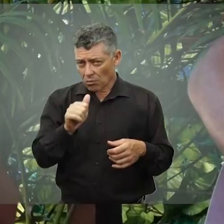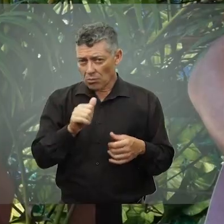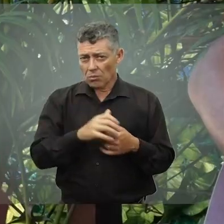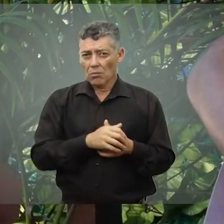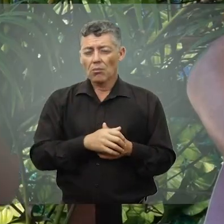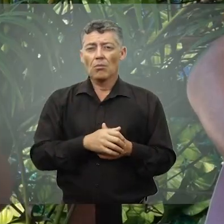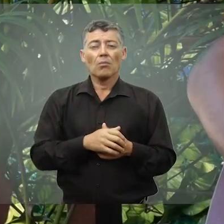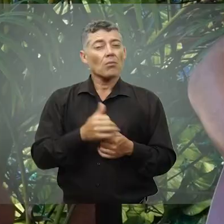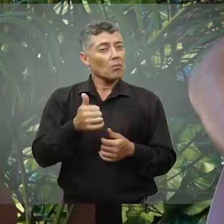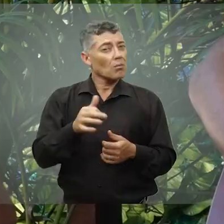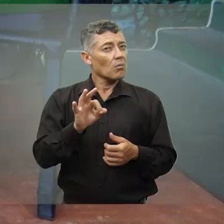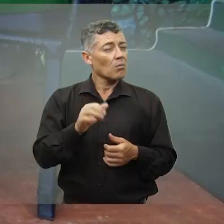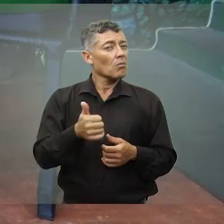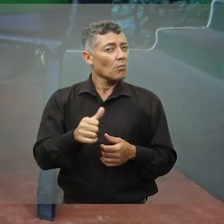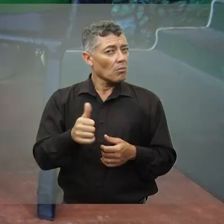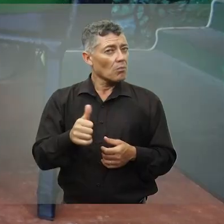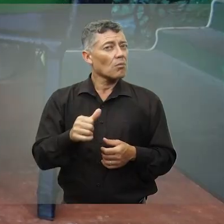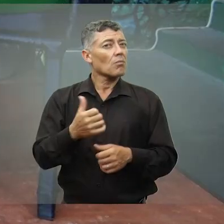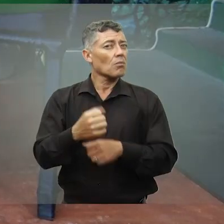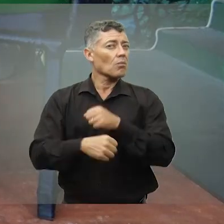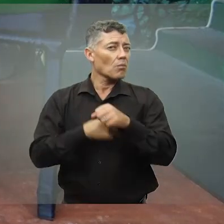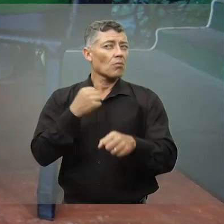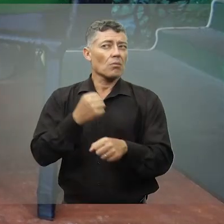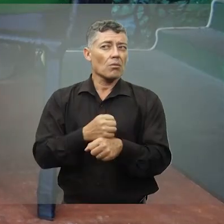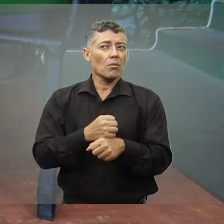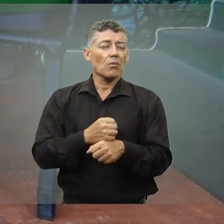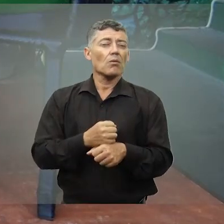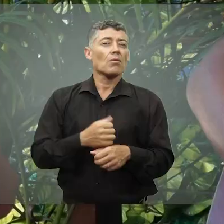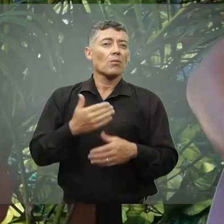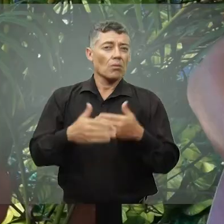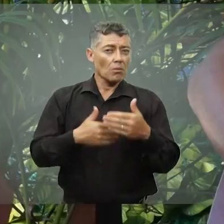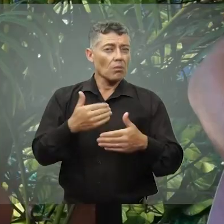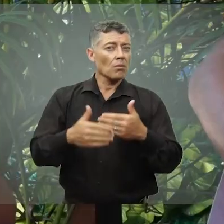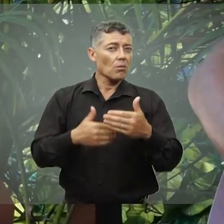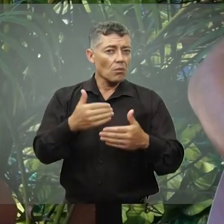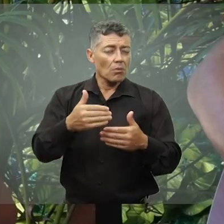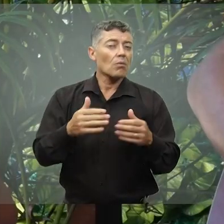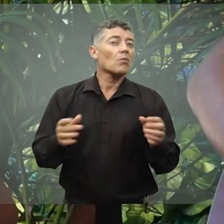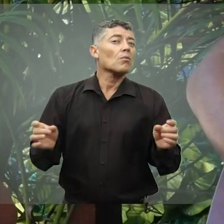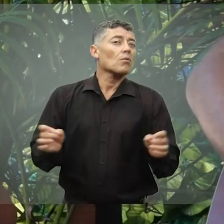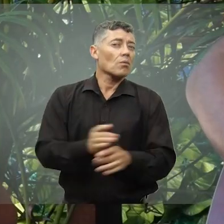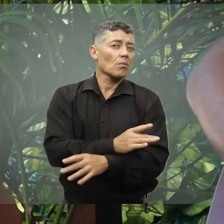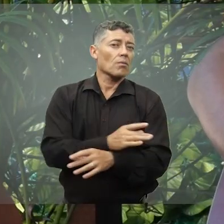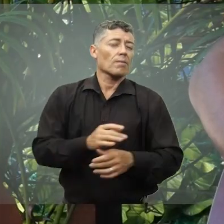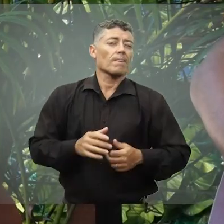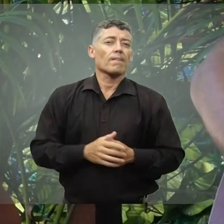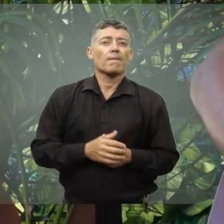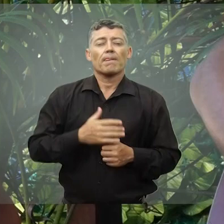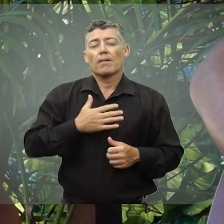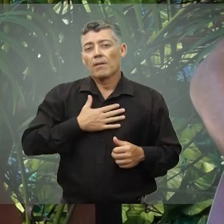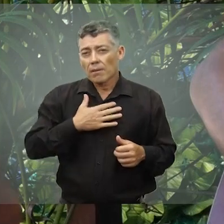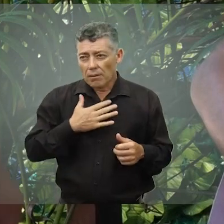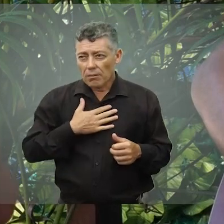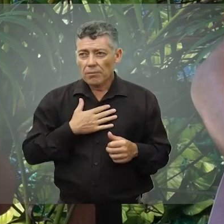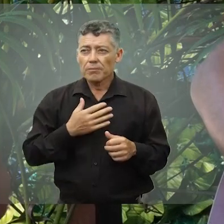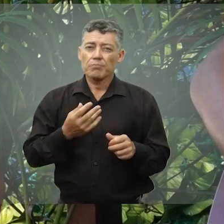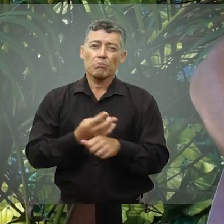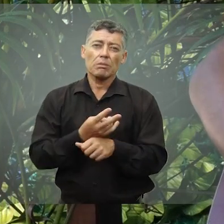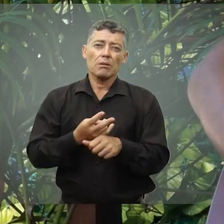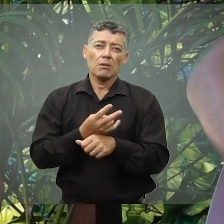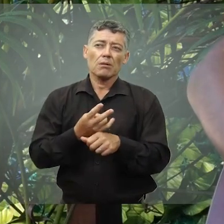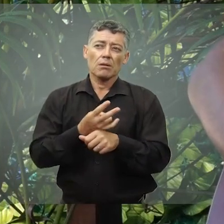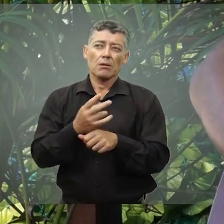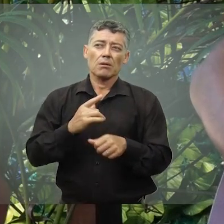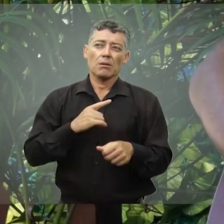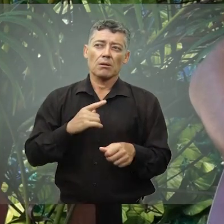foram 10 anos, 11 anos de Pimenta. Muito sucesso. Daí depois Pimenta. A gente resolveu, eu resolvi andar com as próprias pernas,